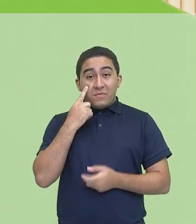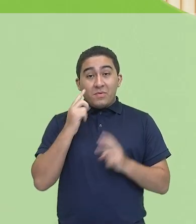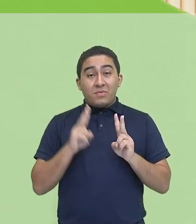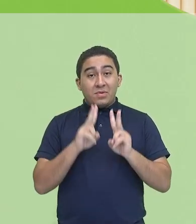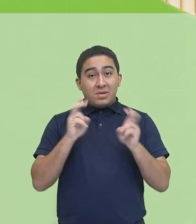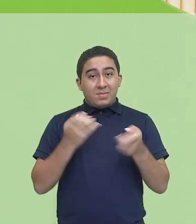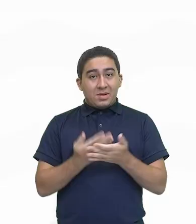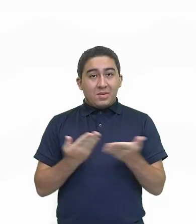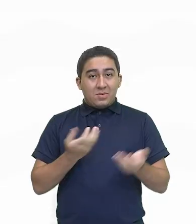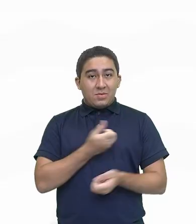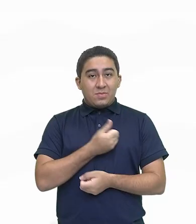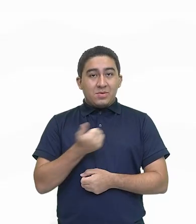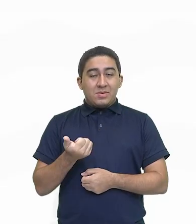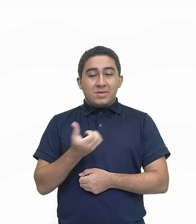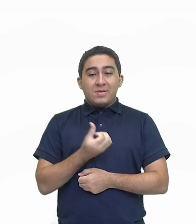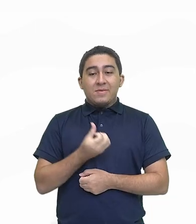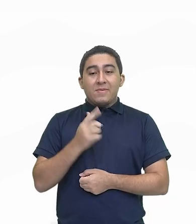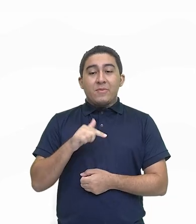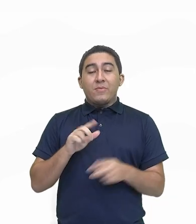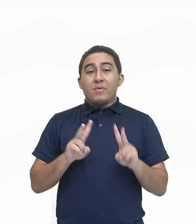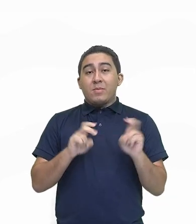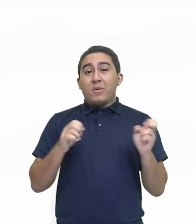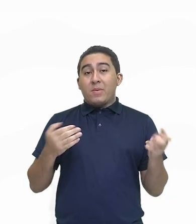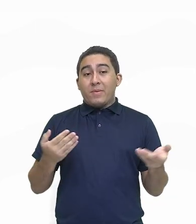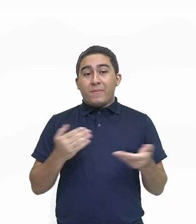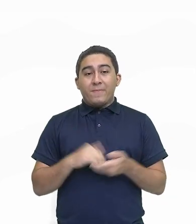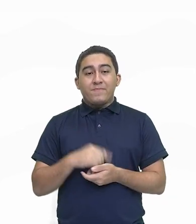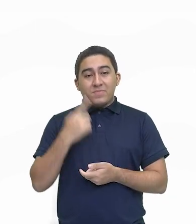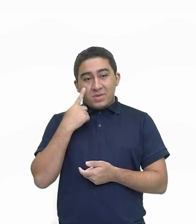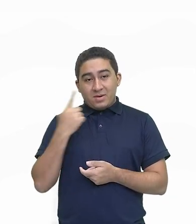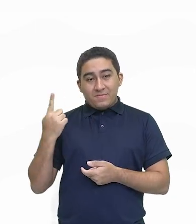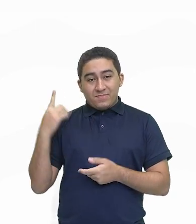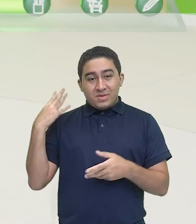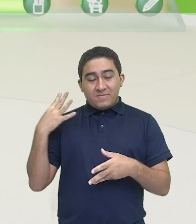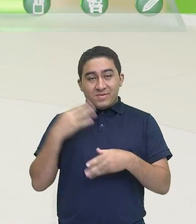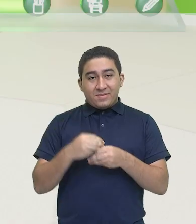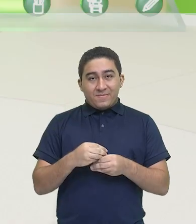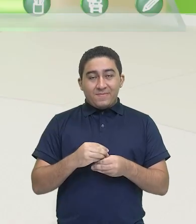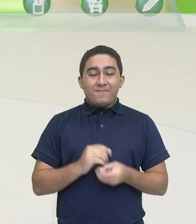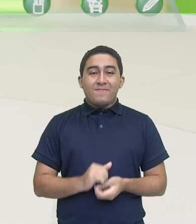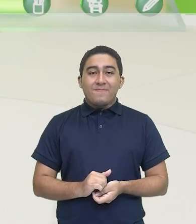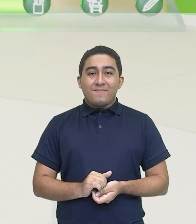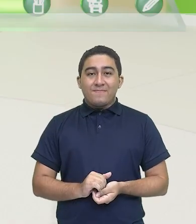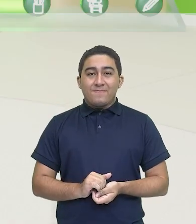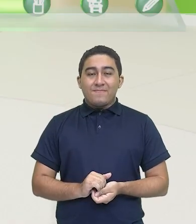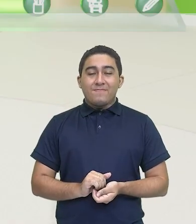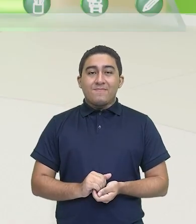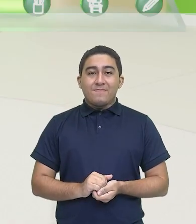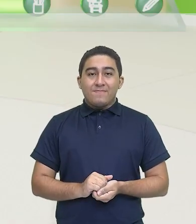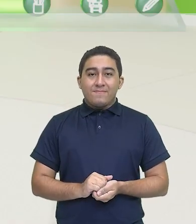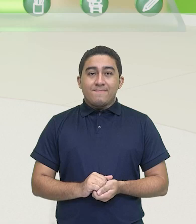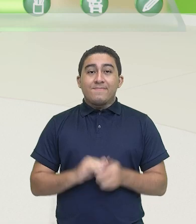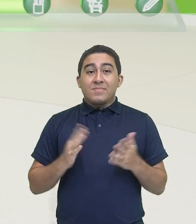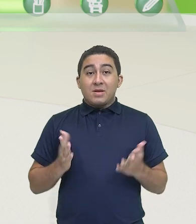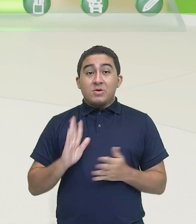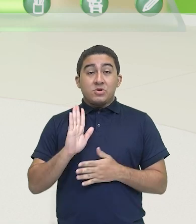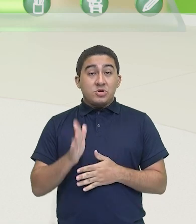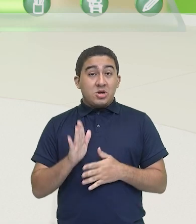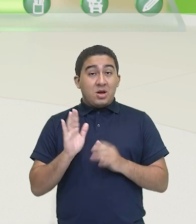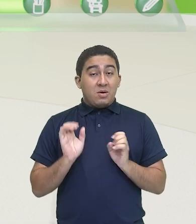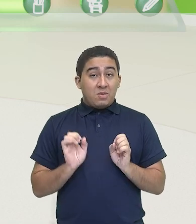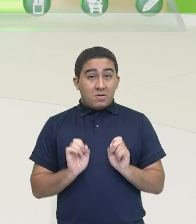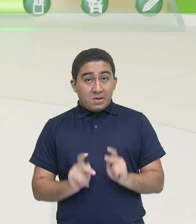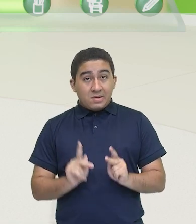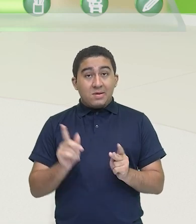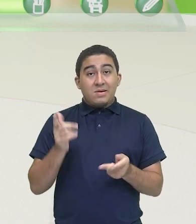nossa aula 16, que o nosso assunto será revisão. Então, estejam aí preparados, com caderno